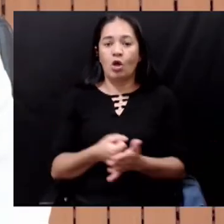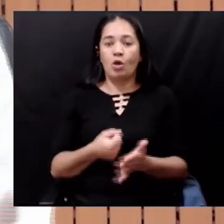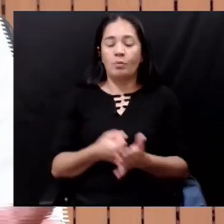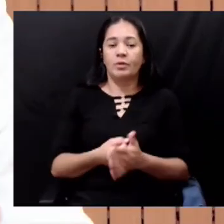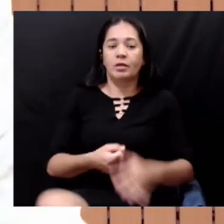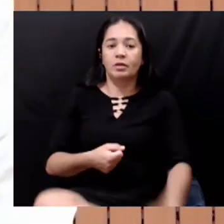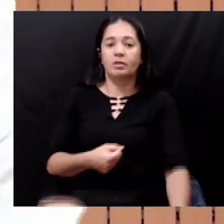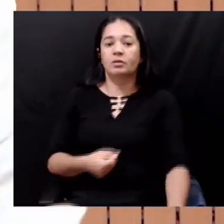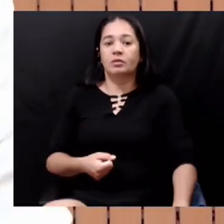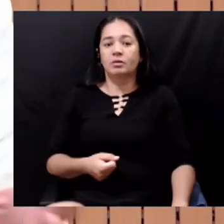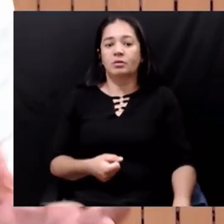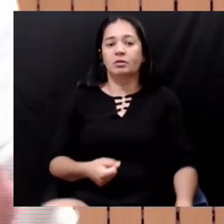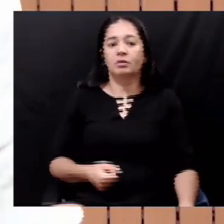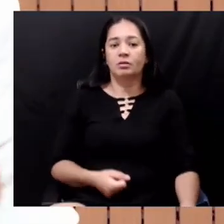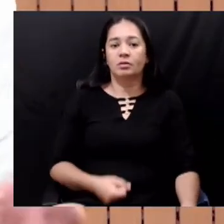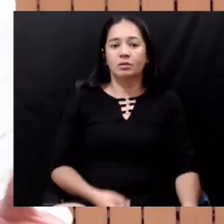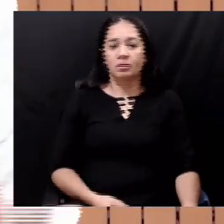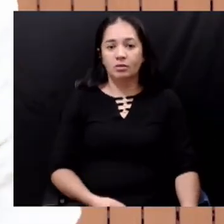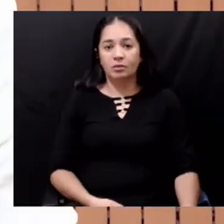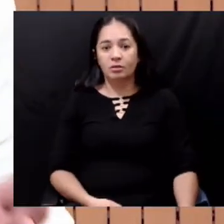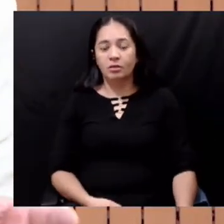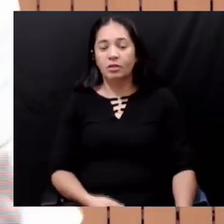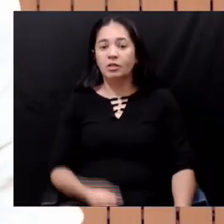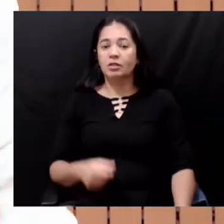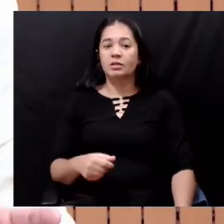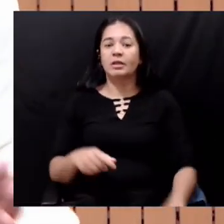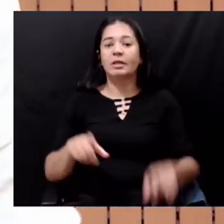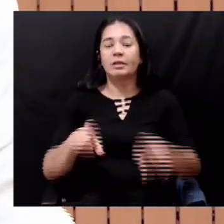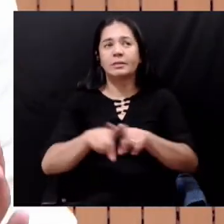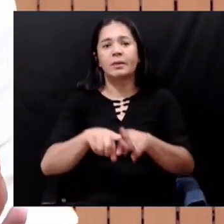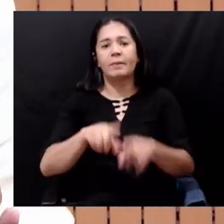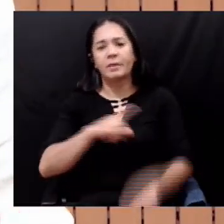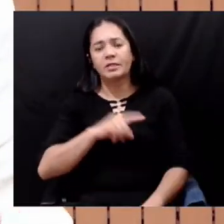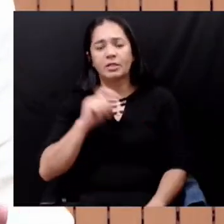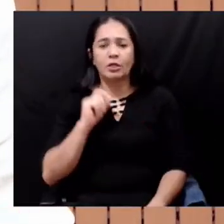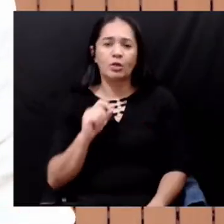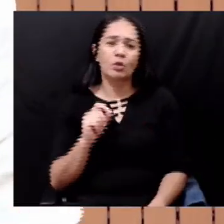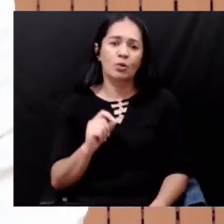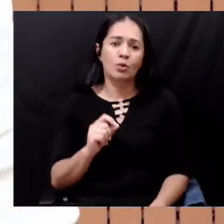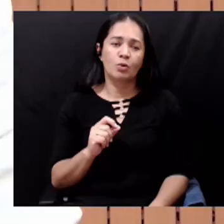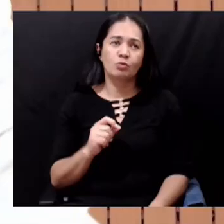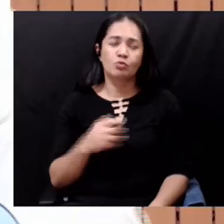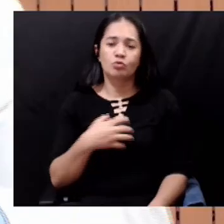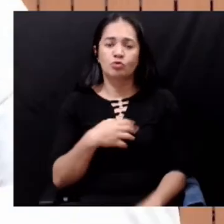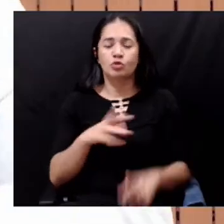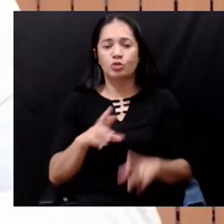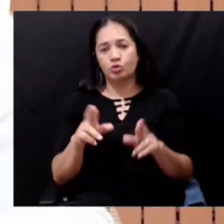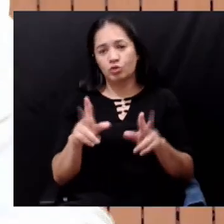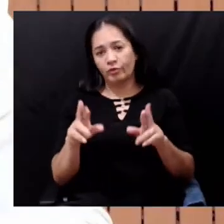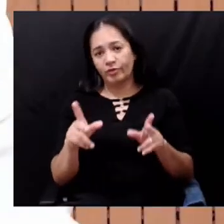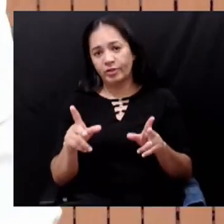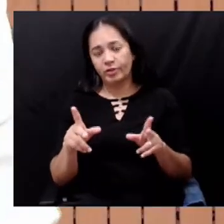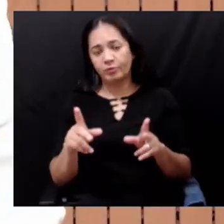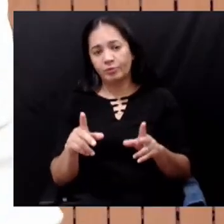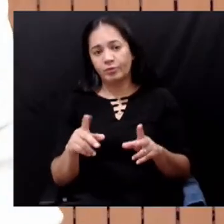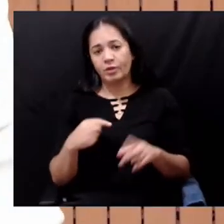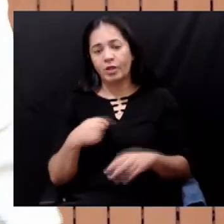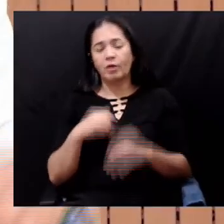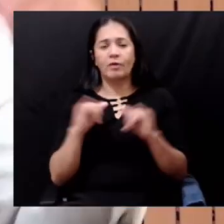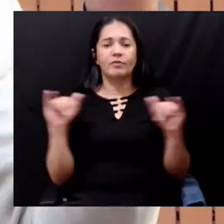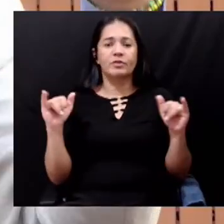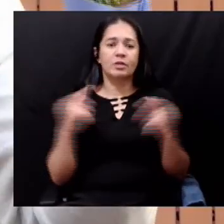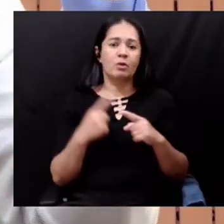crescido, mas tem também reverberado de formas diferentes. Eu estou dizendo isso porque essa diversidade, essa